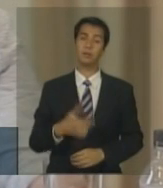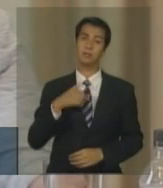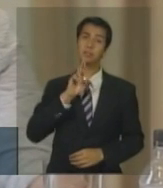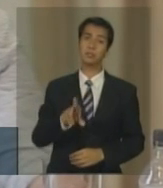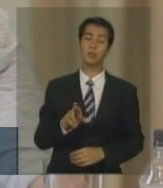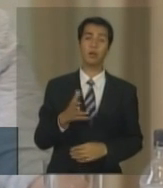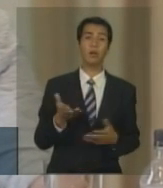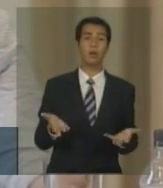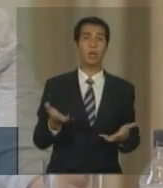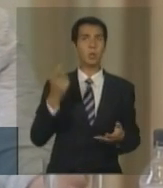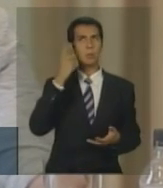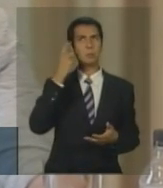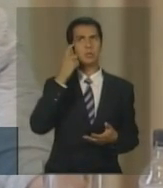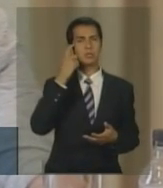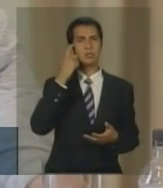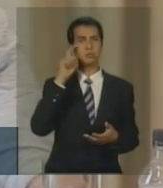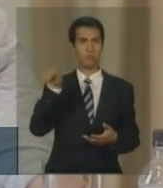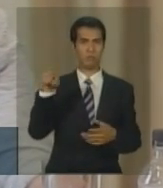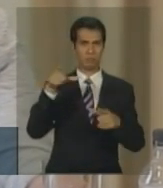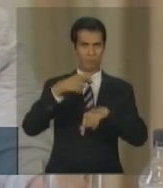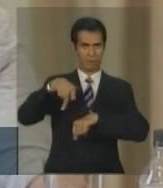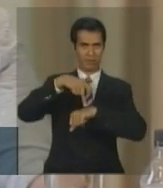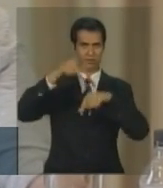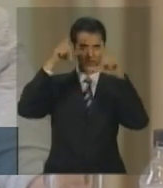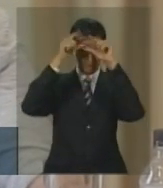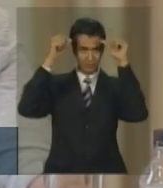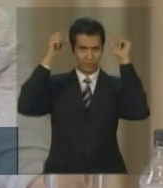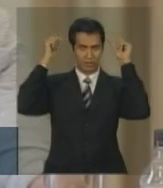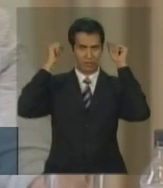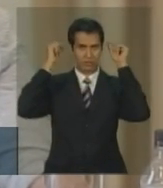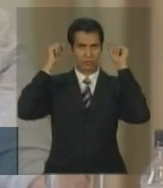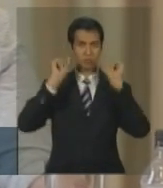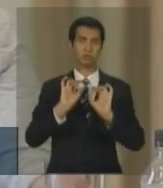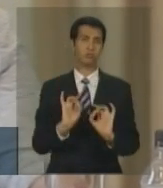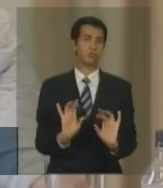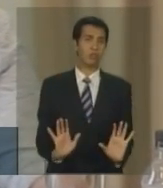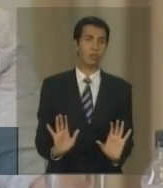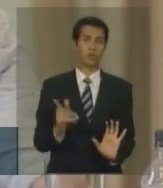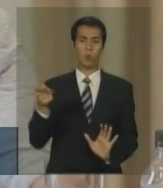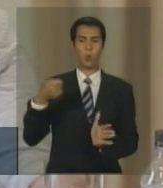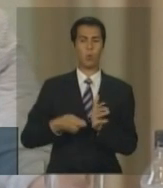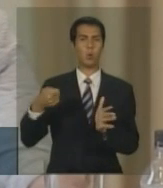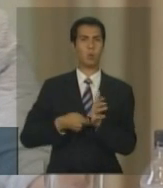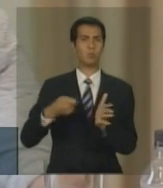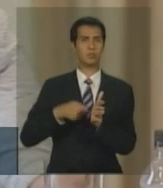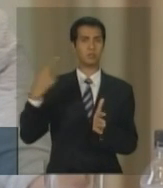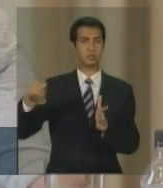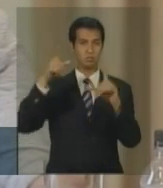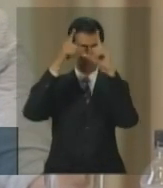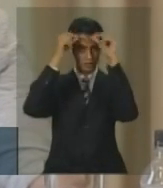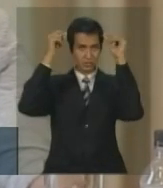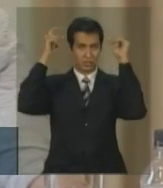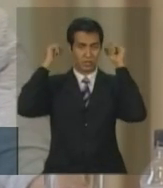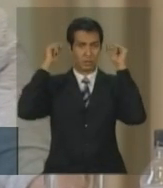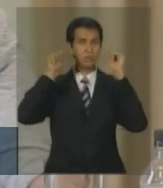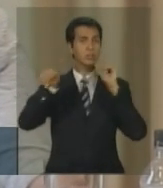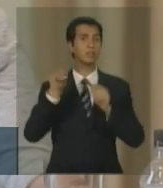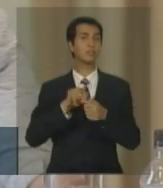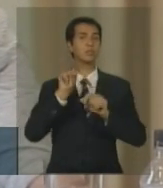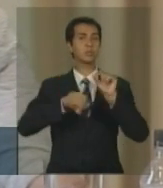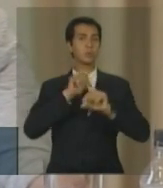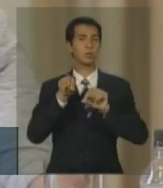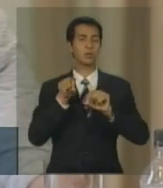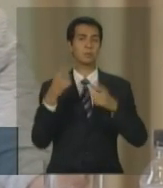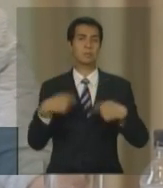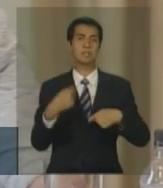numa saída para a Grécia que simplesmente obrigue a Grécia sistematicamente a fazer